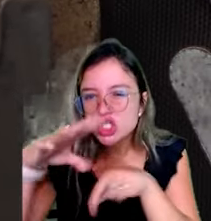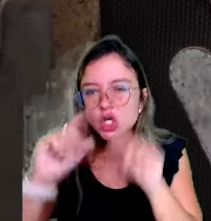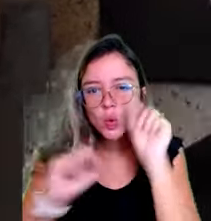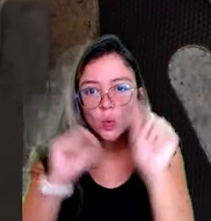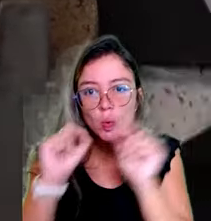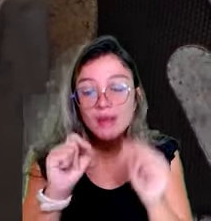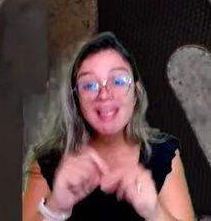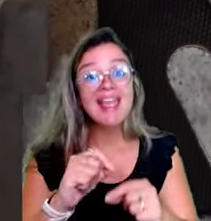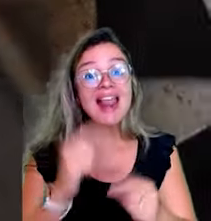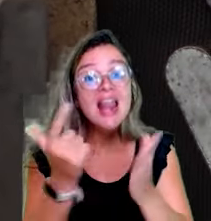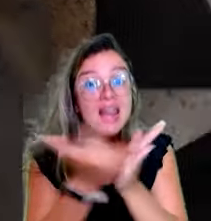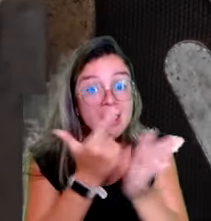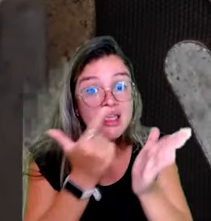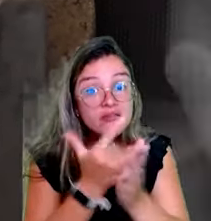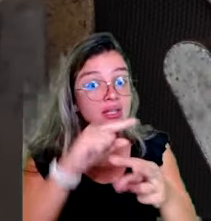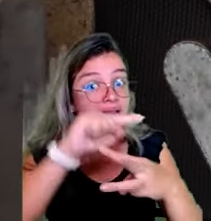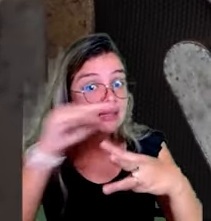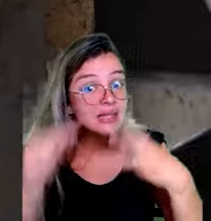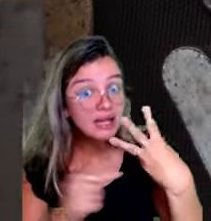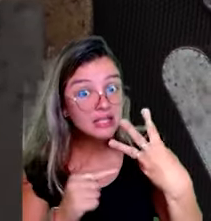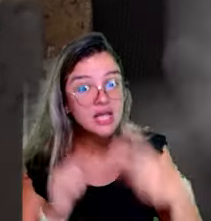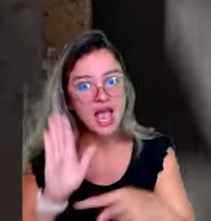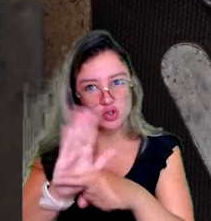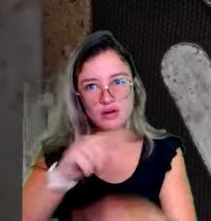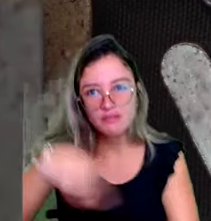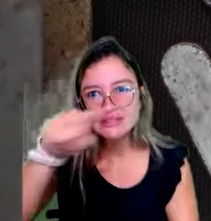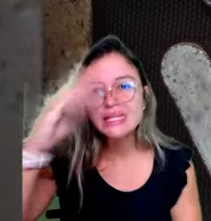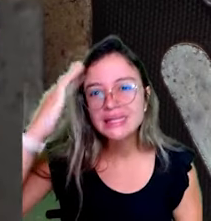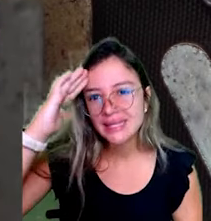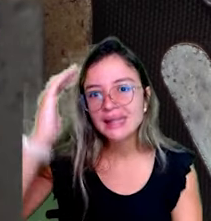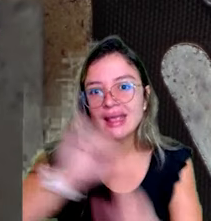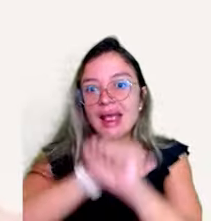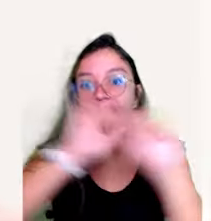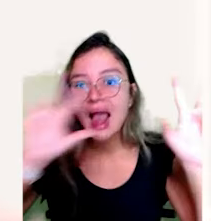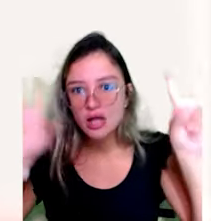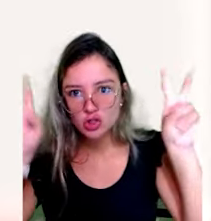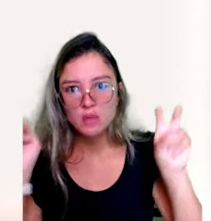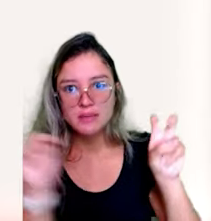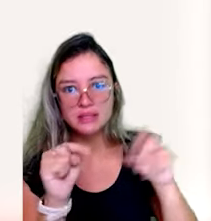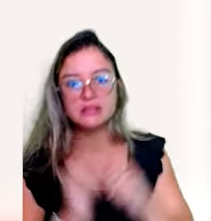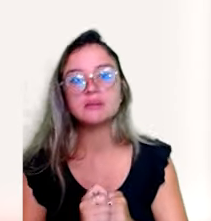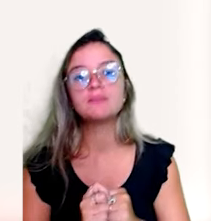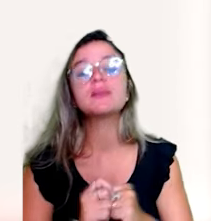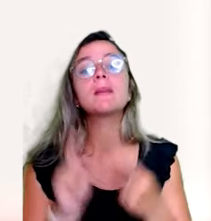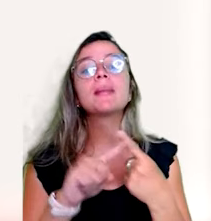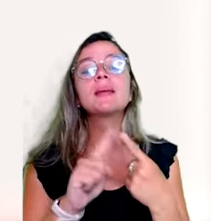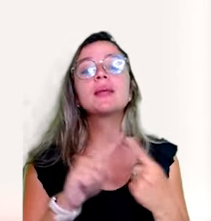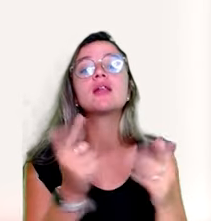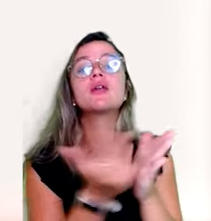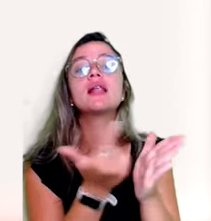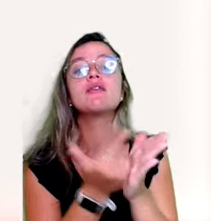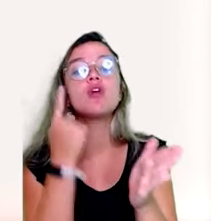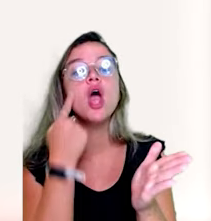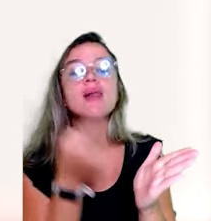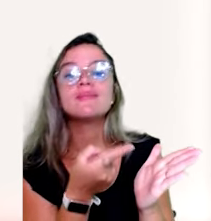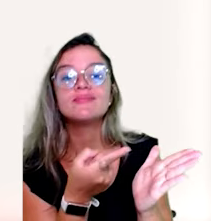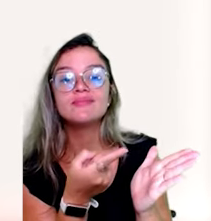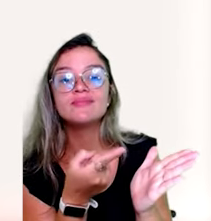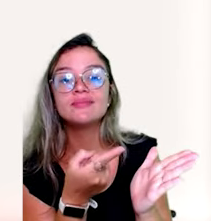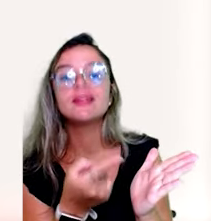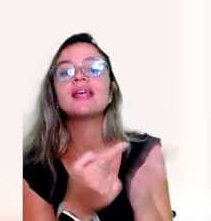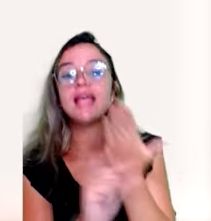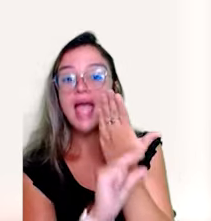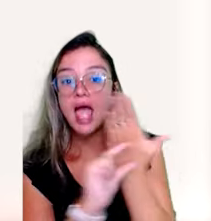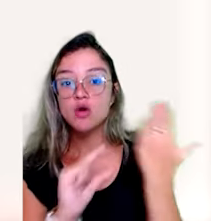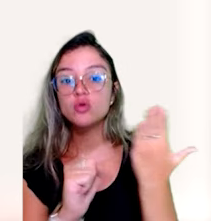livros importantes para quem quer saber mais sobre storytelling. O primeiro, O Herói de Mil Faces, de Joseph Campbell. Nele,